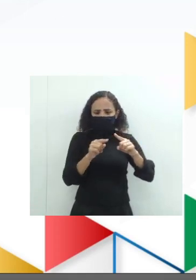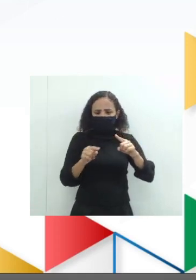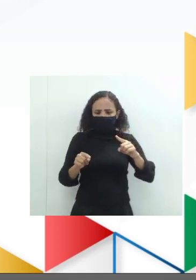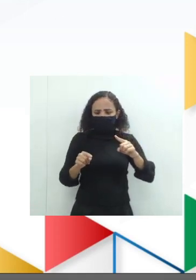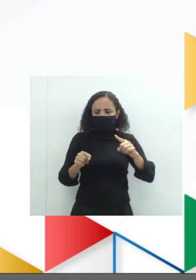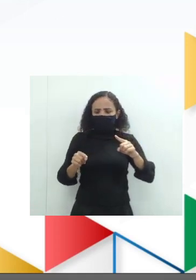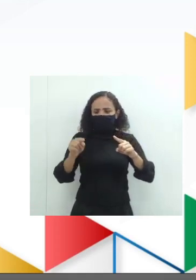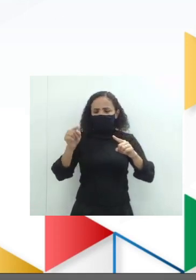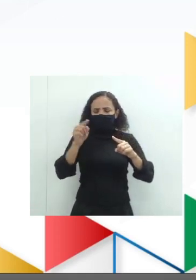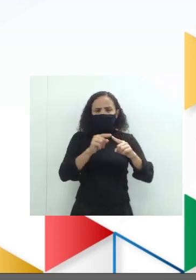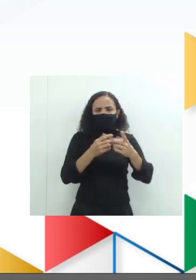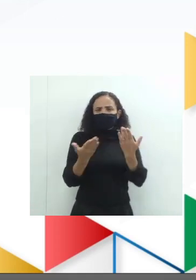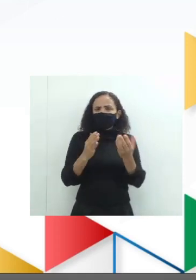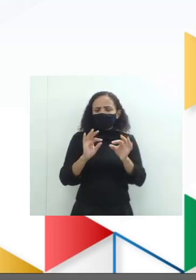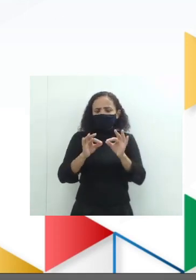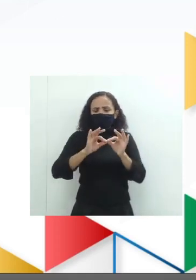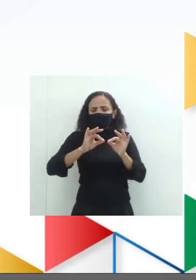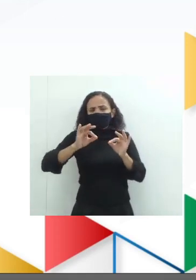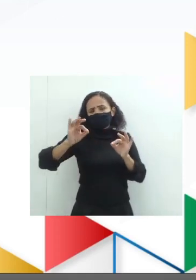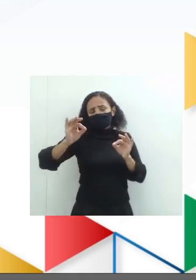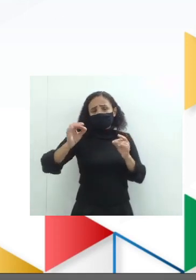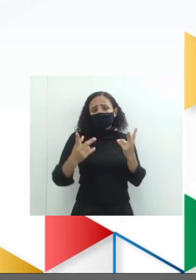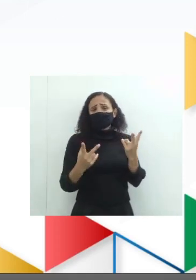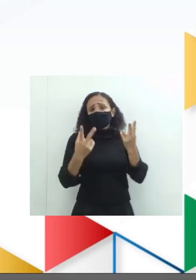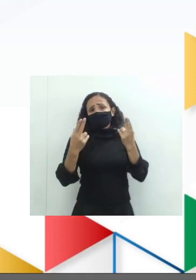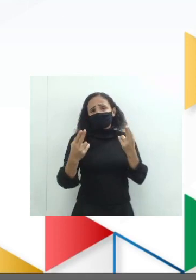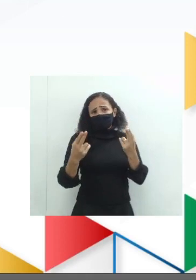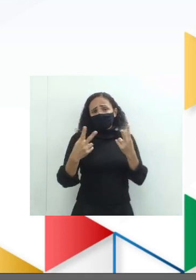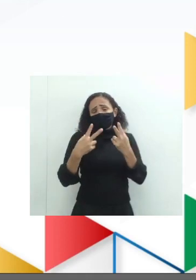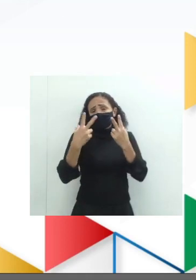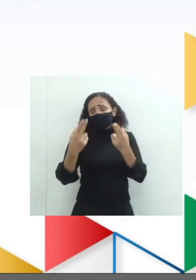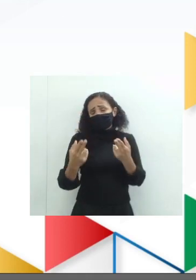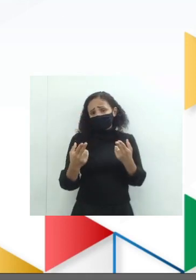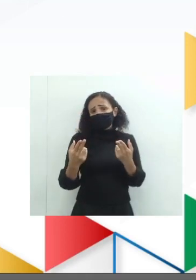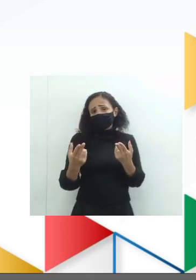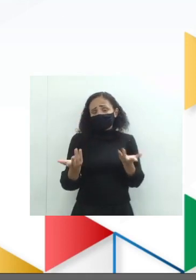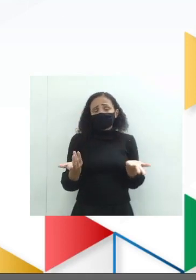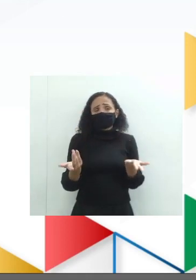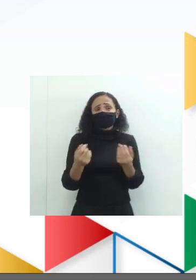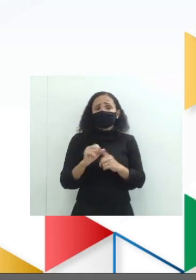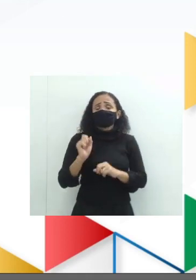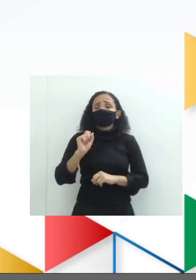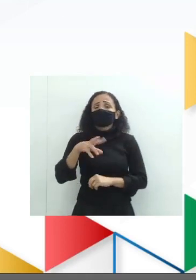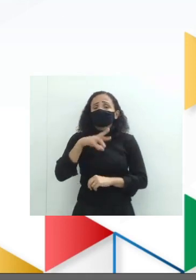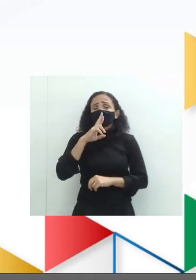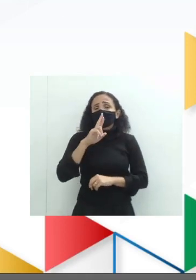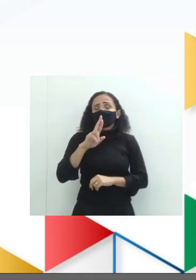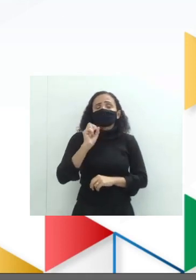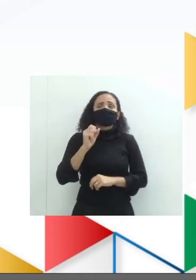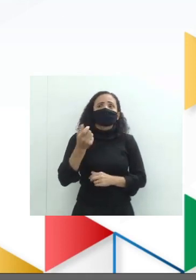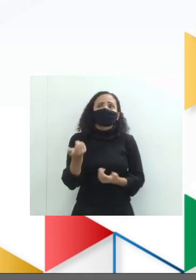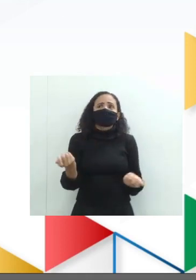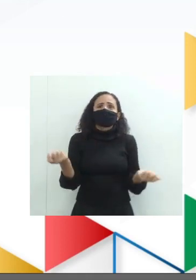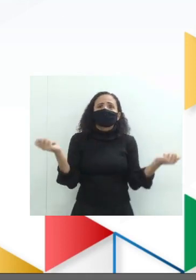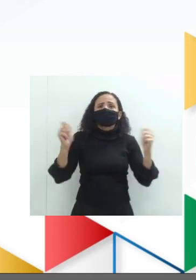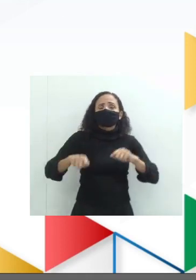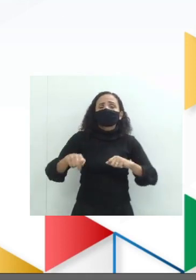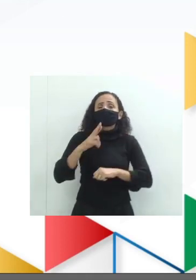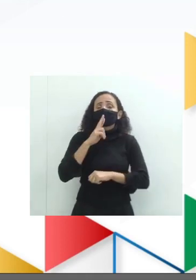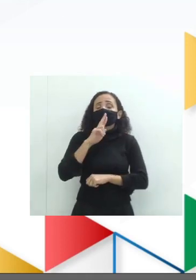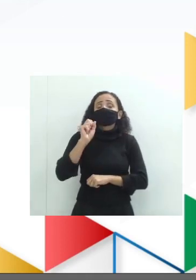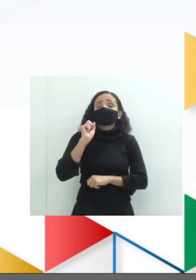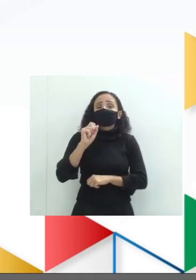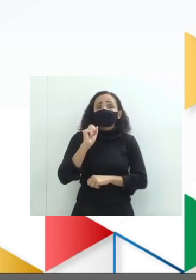têm aproximadamente o mesmo valor. Então, é claro que para essa resposta, eu só posso utilizar um triângulo que tem